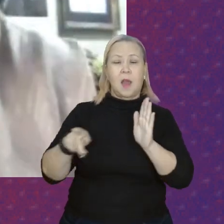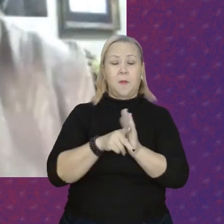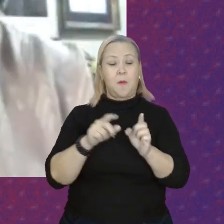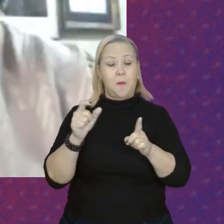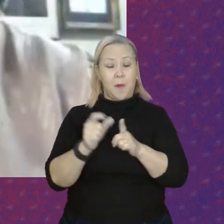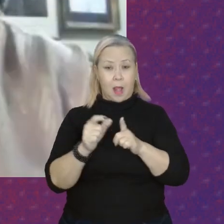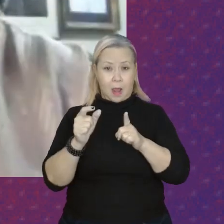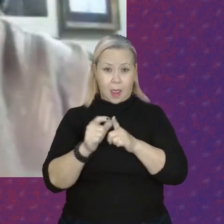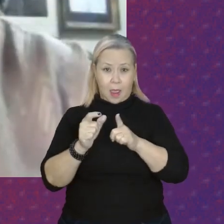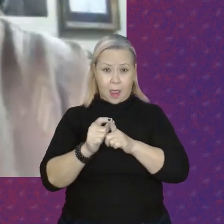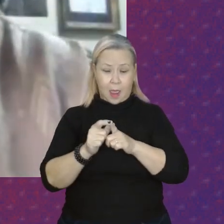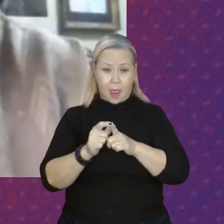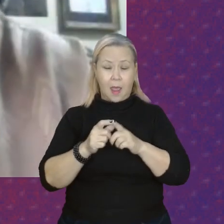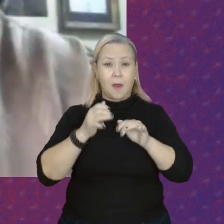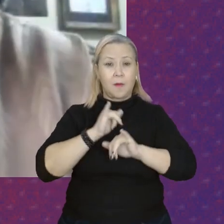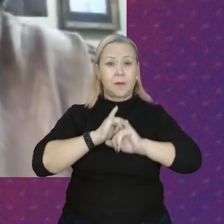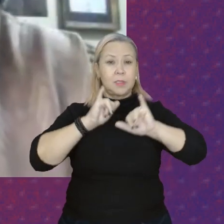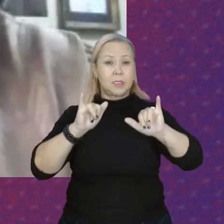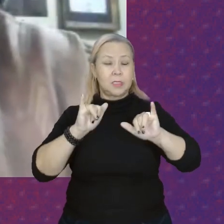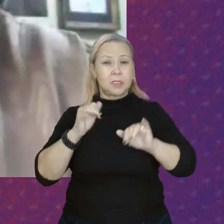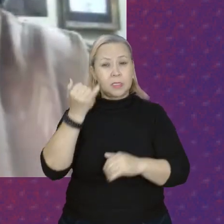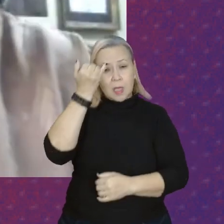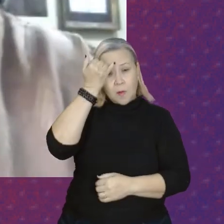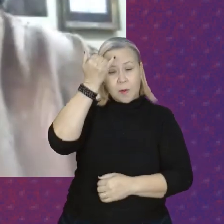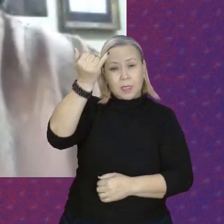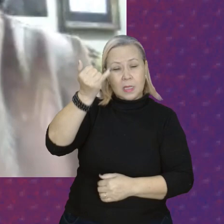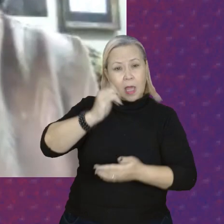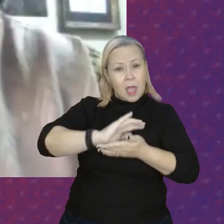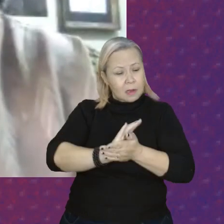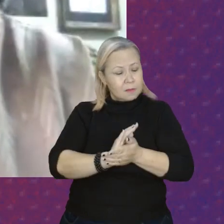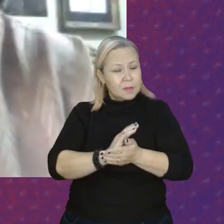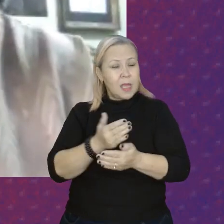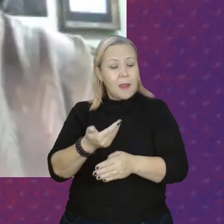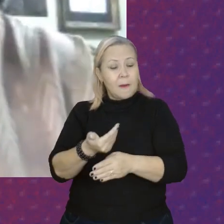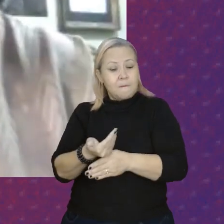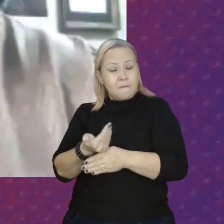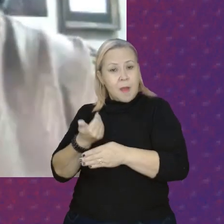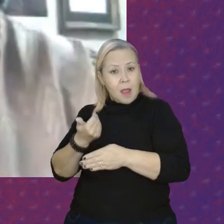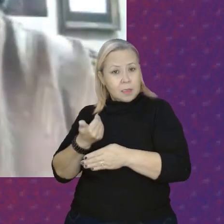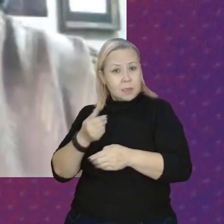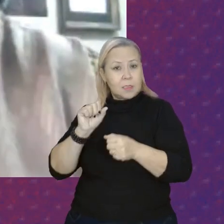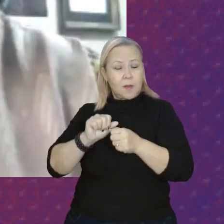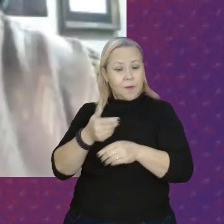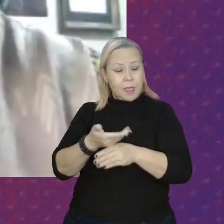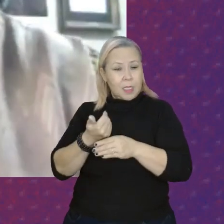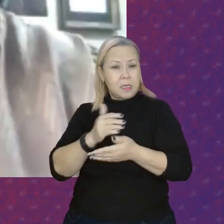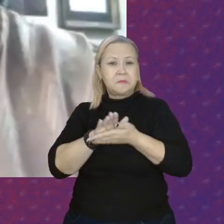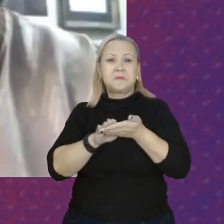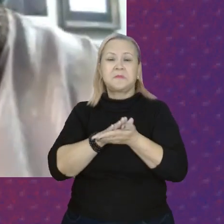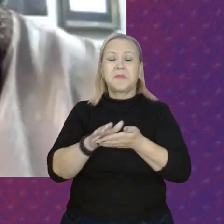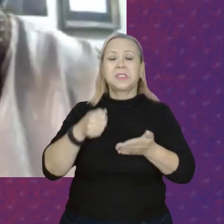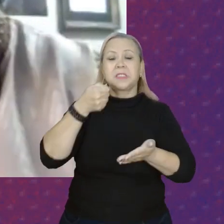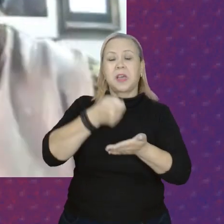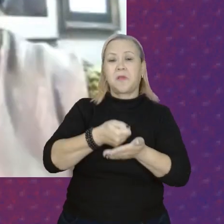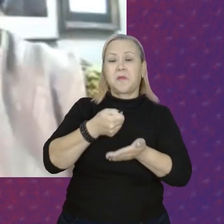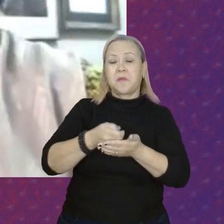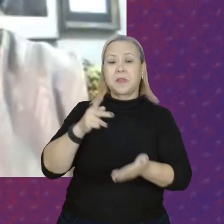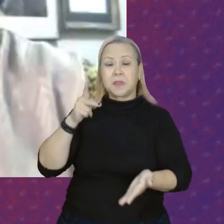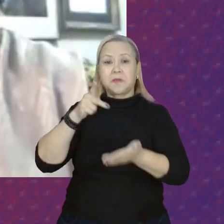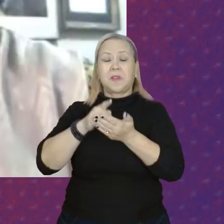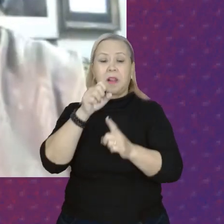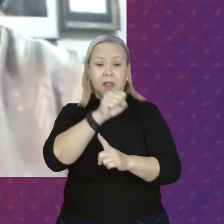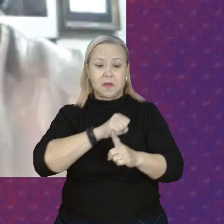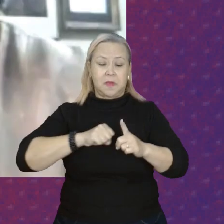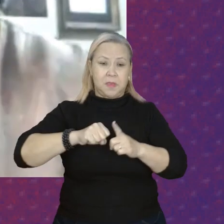palavra diz, né, é uma ideia preconcebida, né, mas sem a sua confirmação na realidade